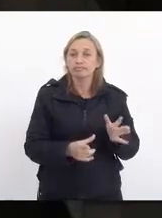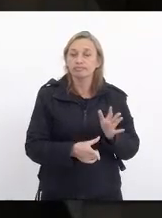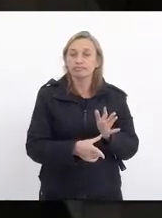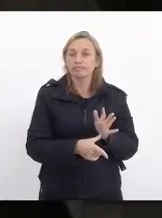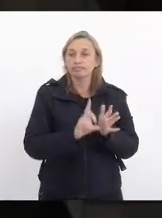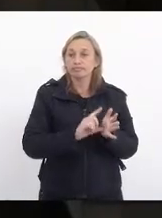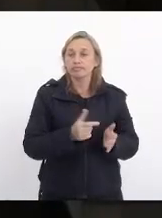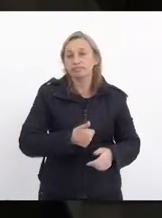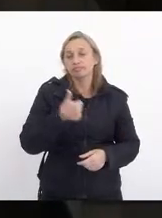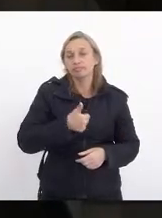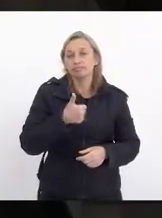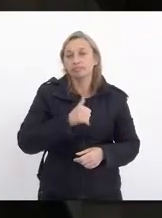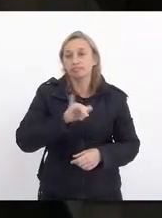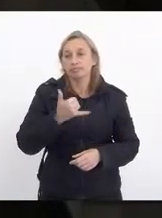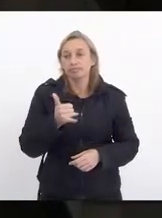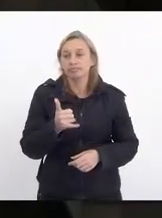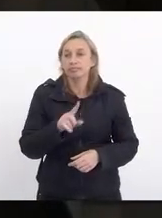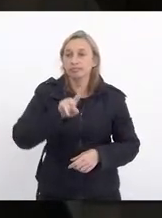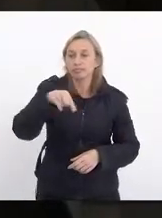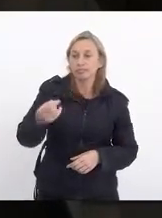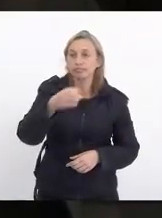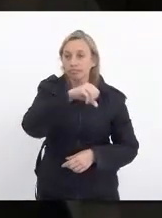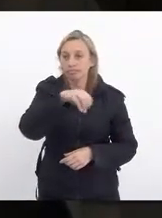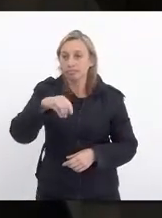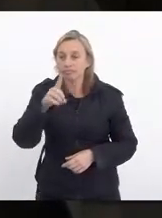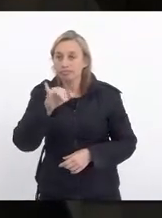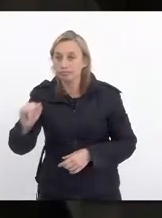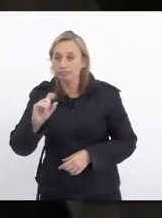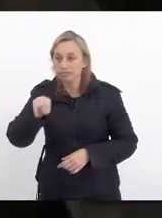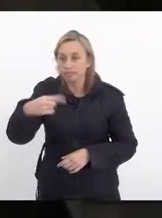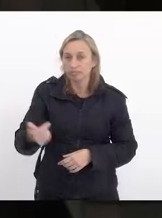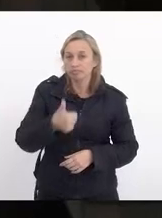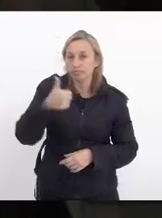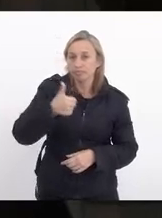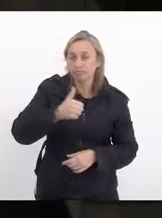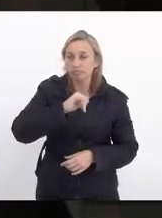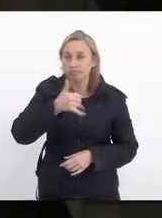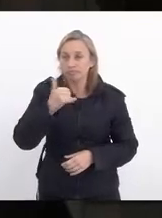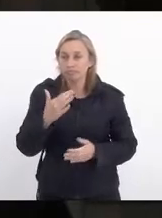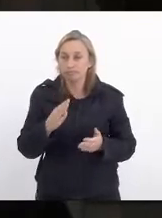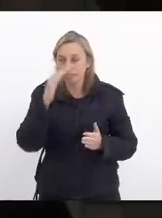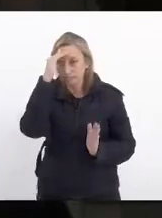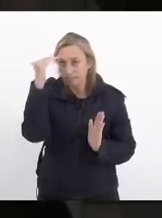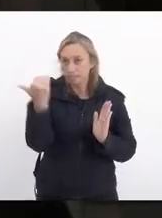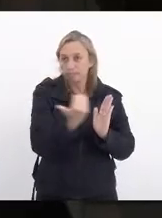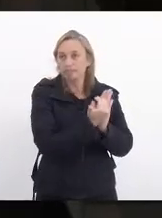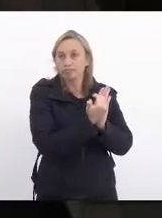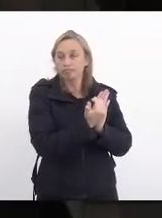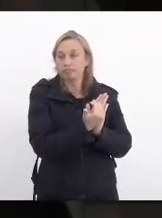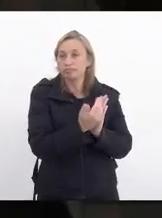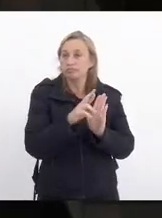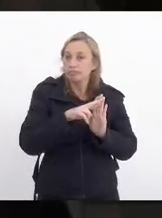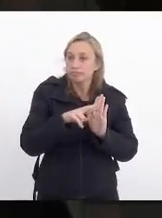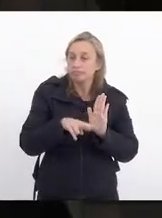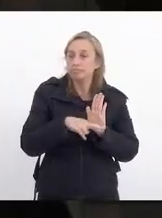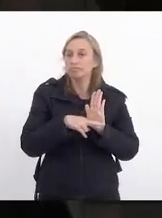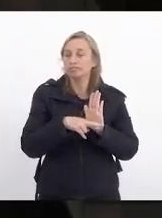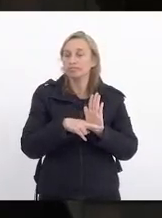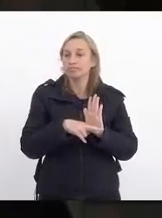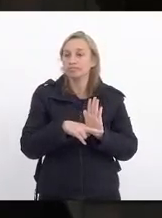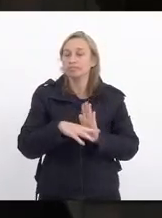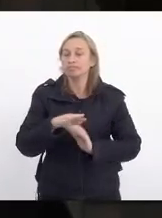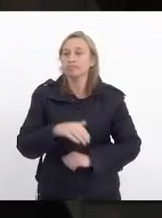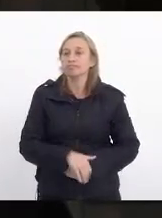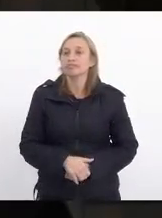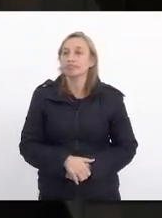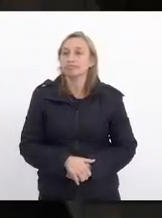vigor 90 dias depois de Primeiro de Janeiro cumprindo o princípio da anualidade e